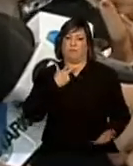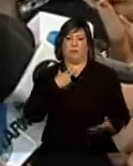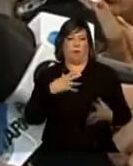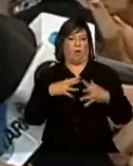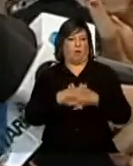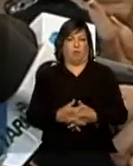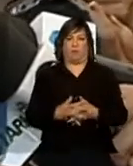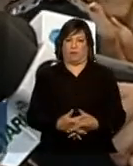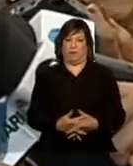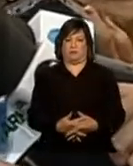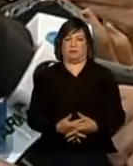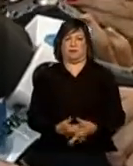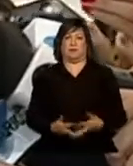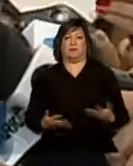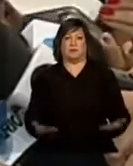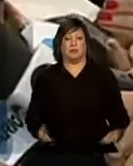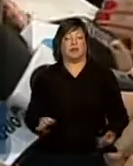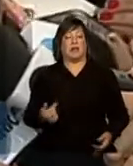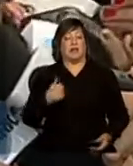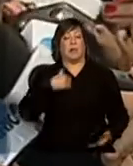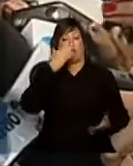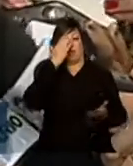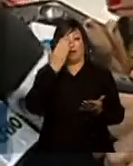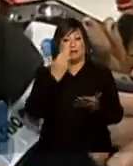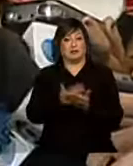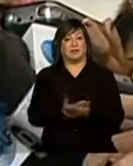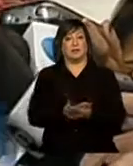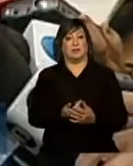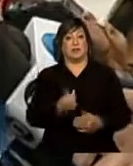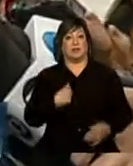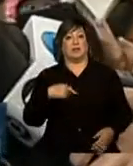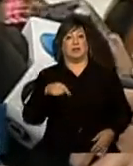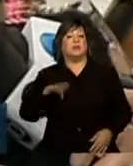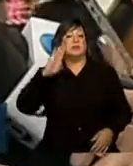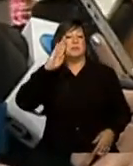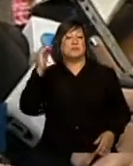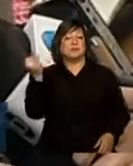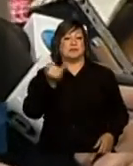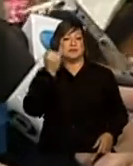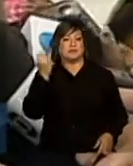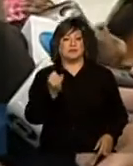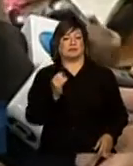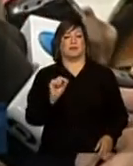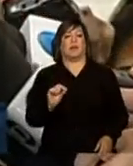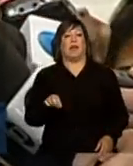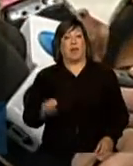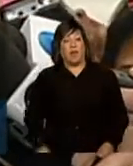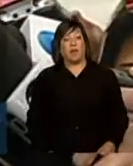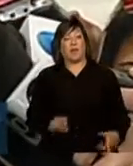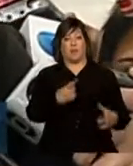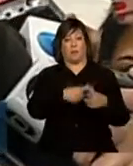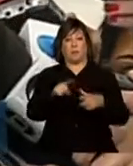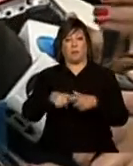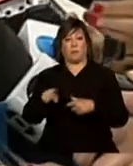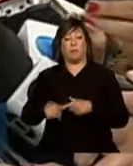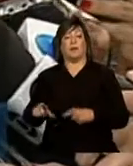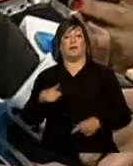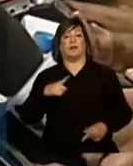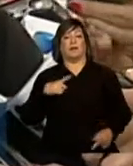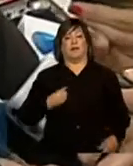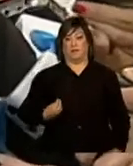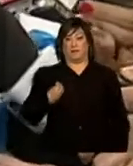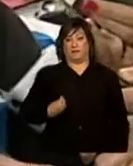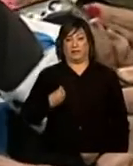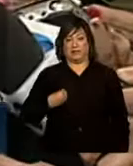quase inimaginável. Isso, eu acredito que o principal fator é o drama que já vivem municípios e estados,